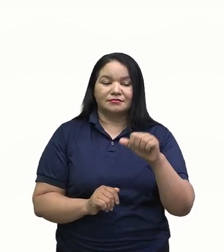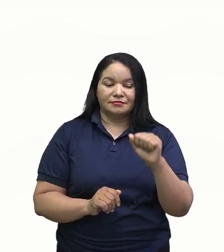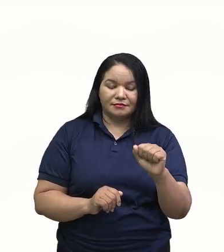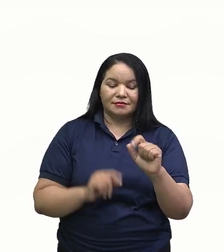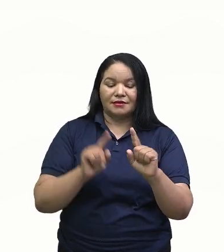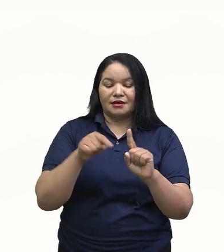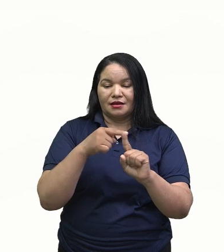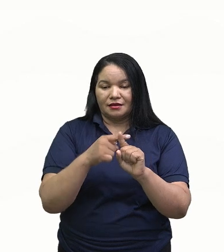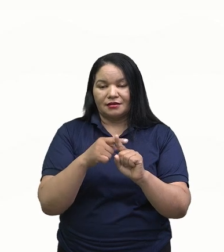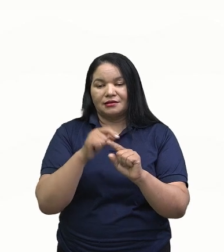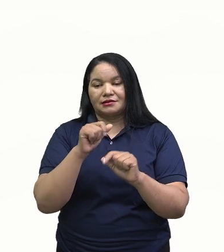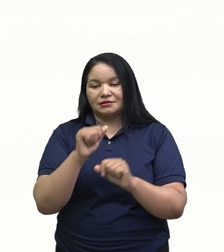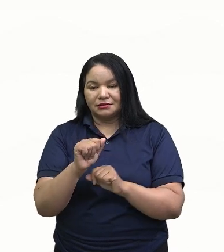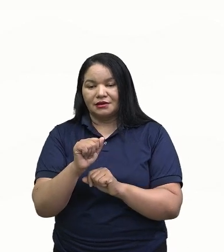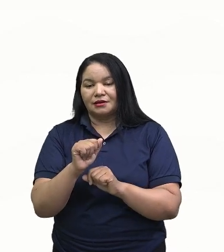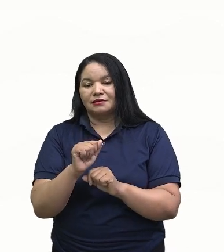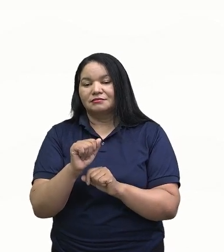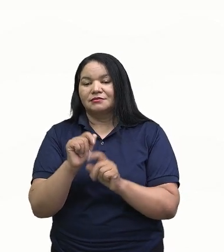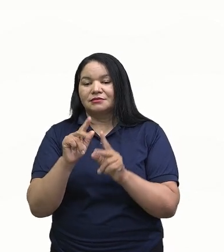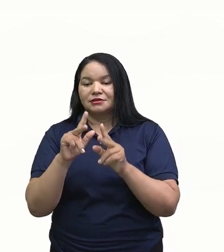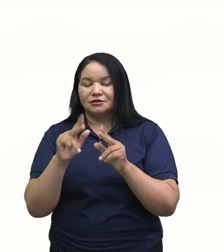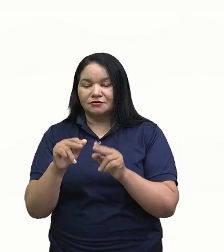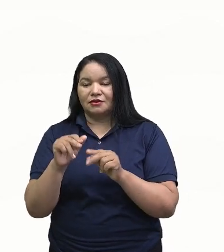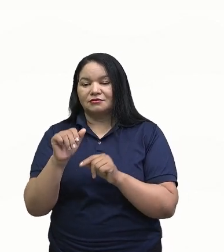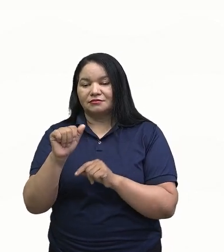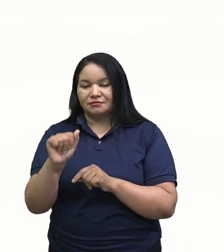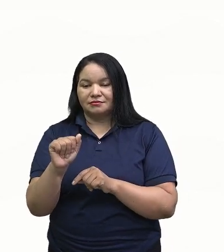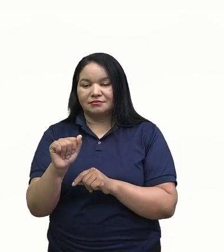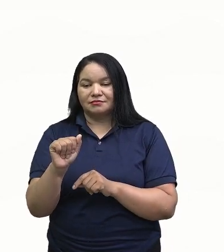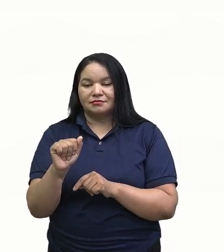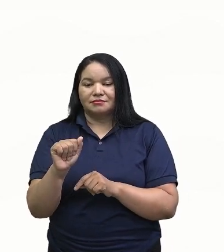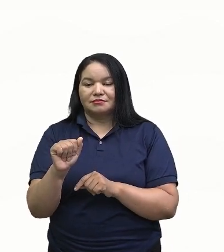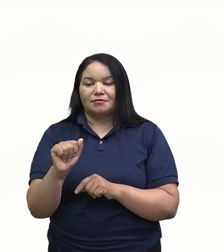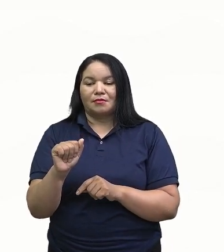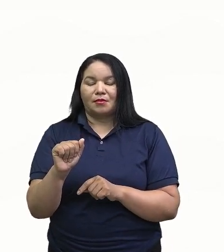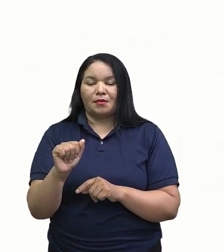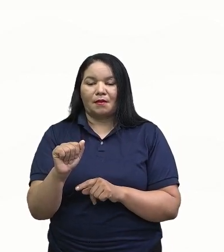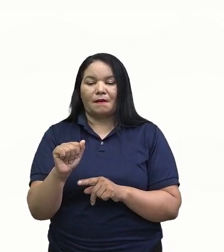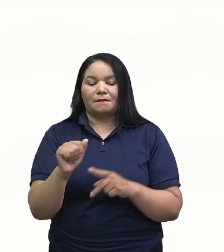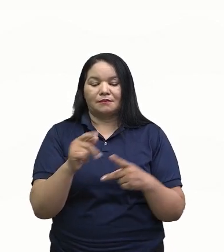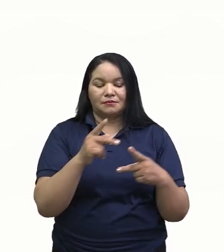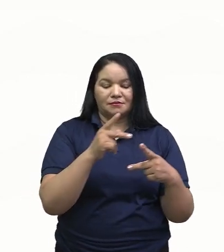esse aqui é a preposição, e esse outro aqui é o artigo.